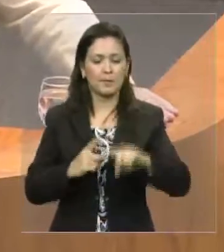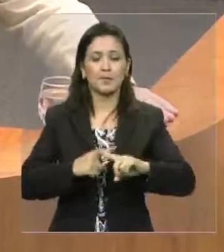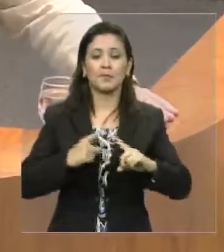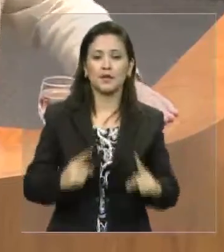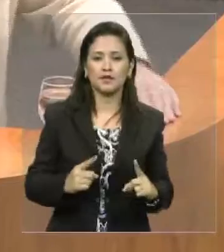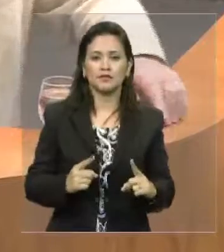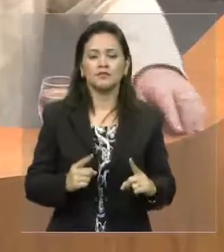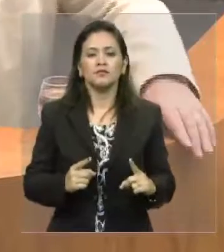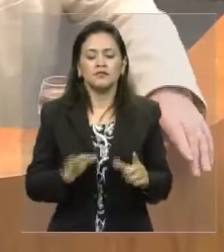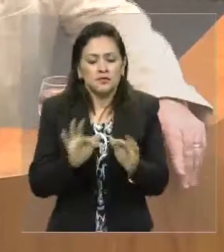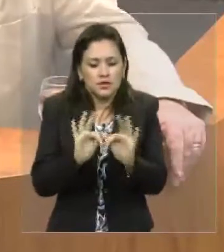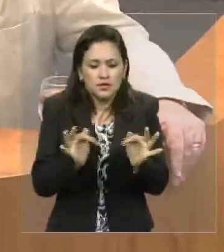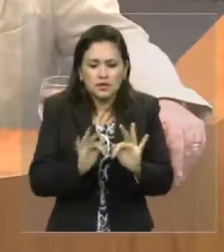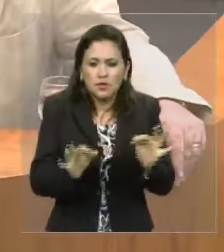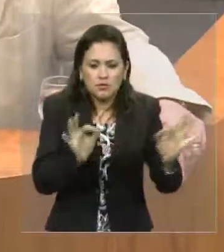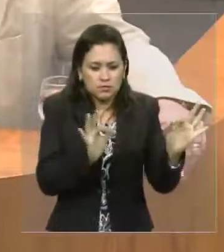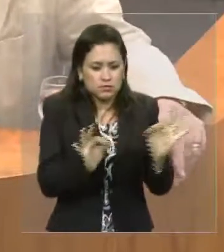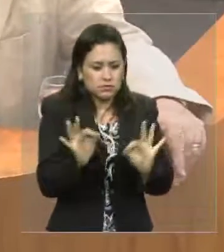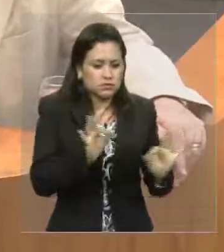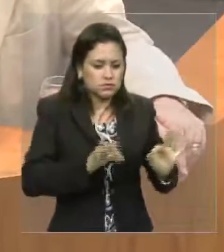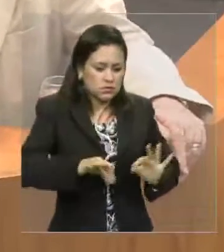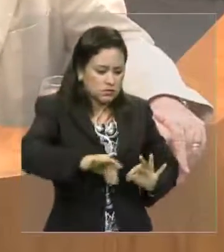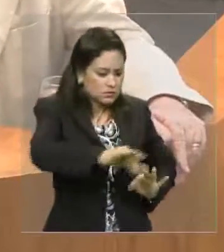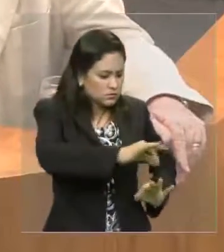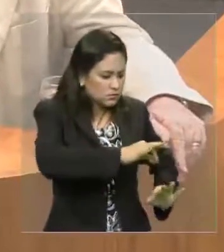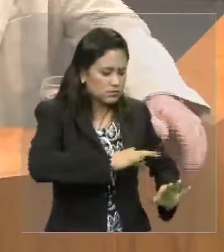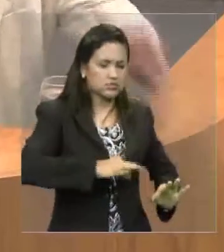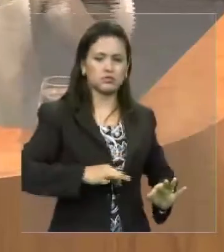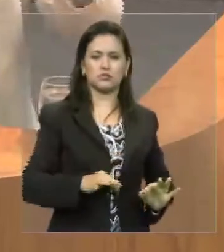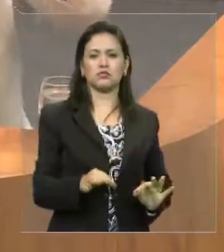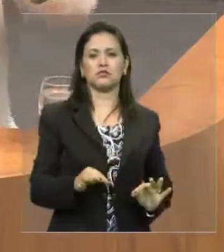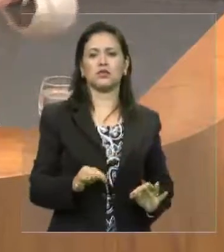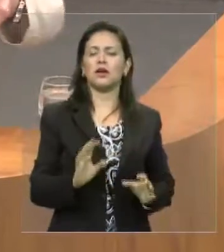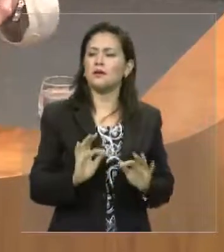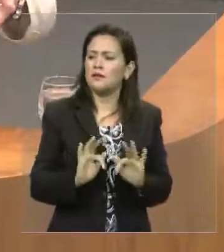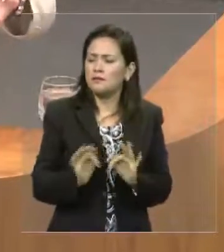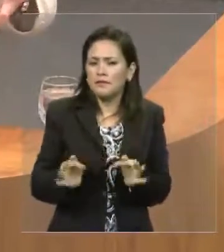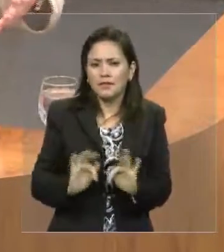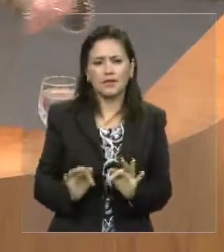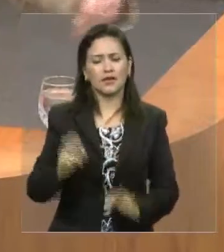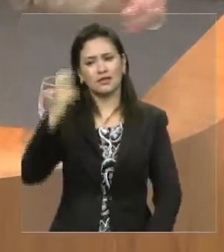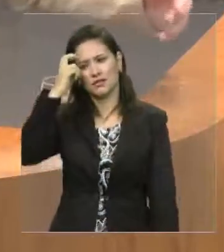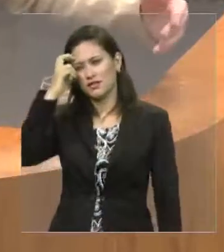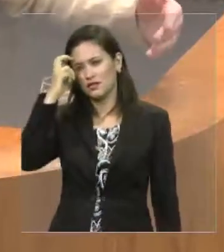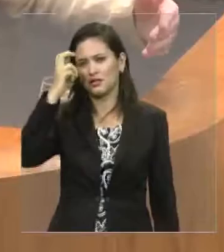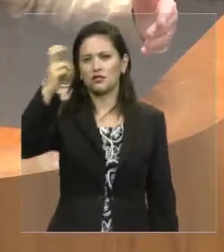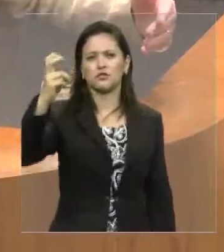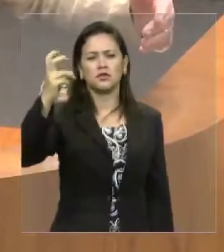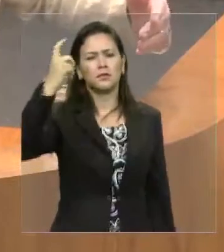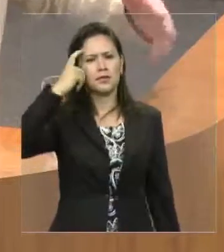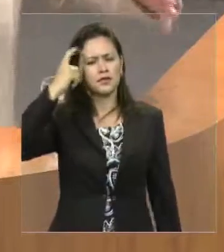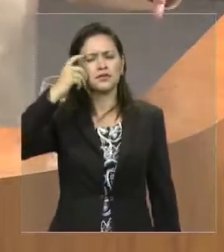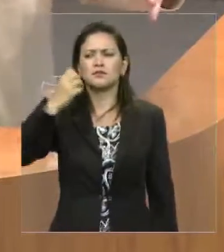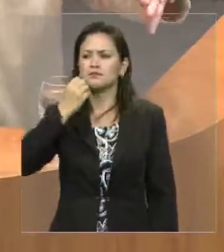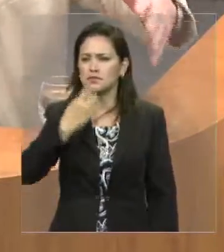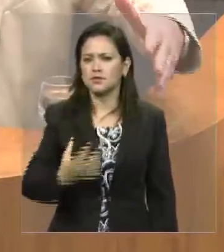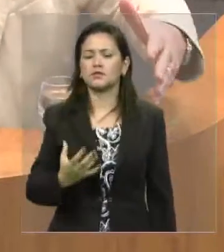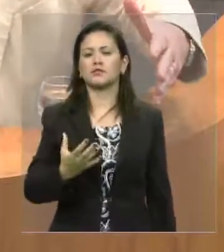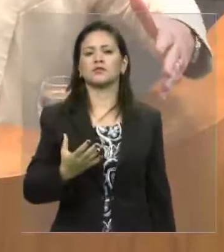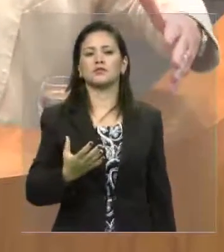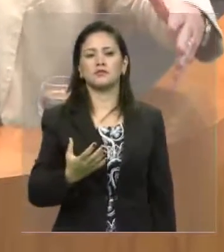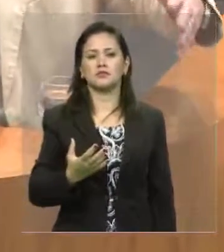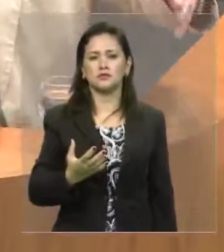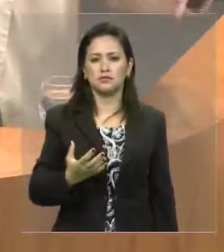geométrico, deputado Rafael Leitor, simples, inteligente, bem pensado, uma engenharia